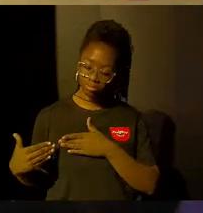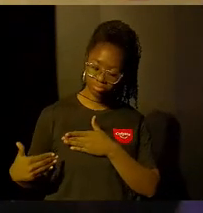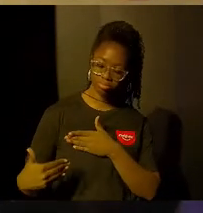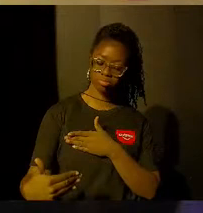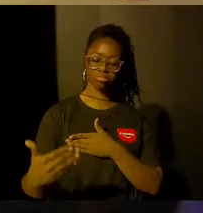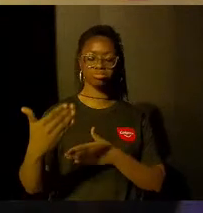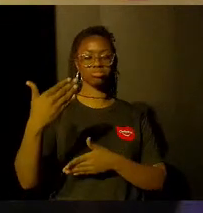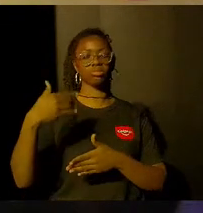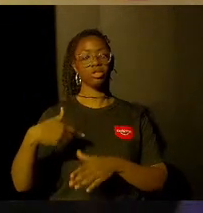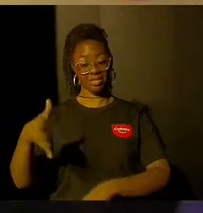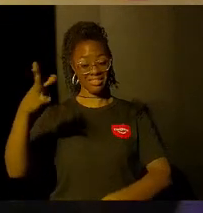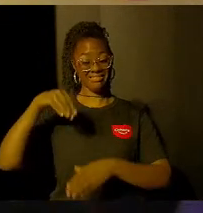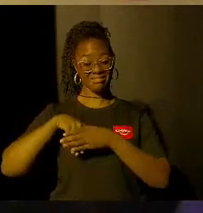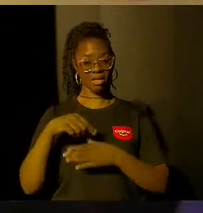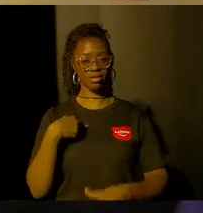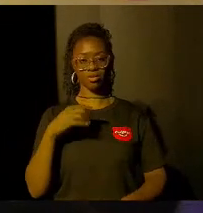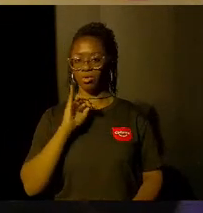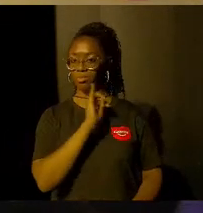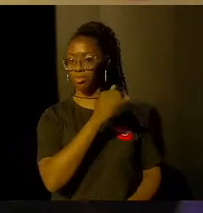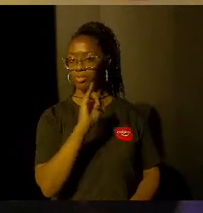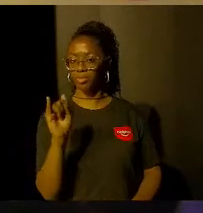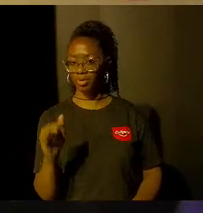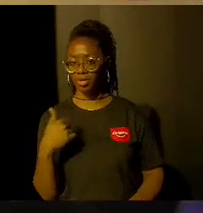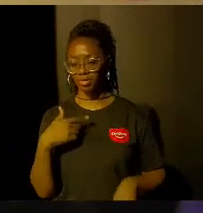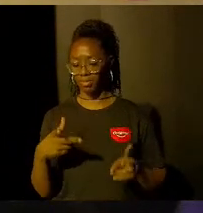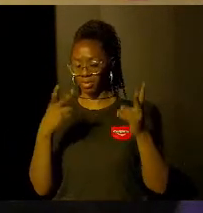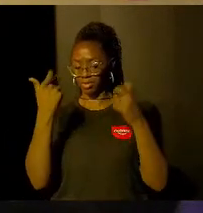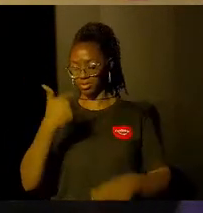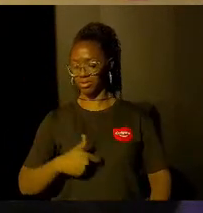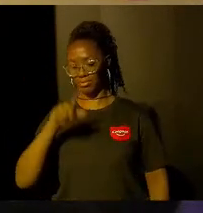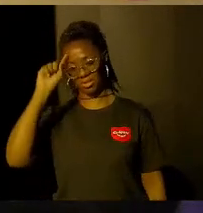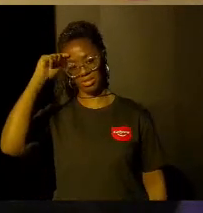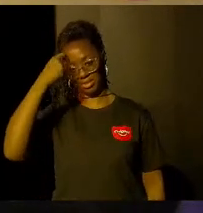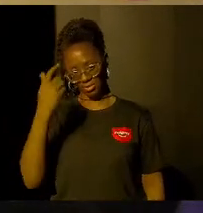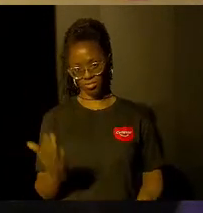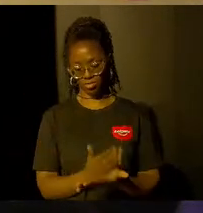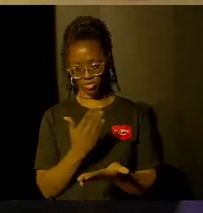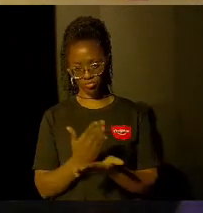interno importante que eu conto no quando me descobri Negra